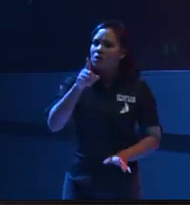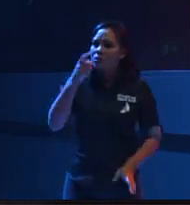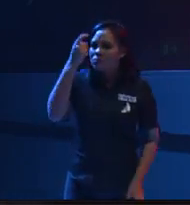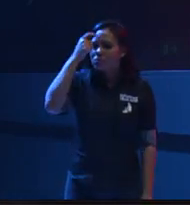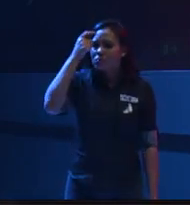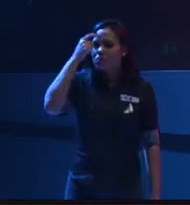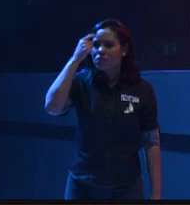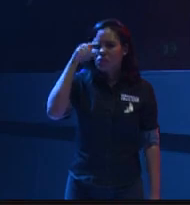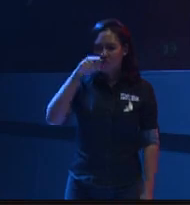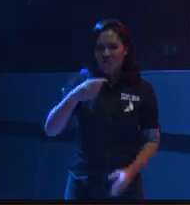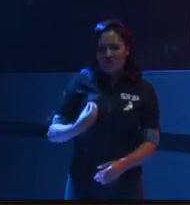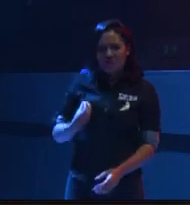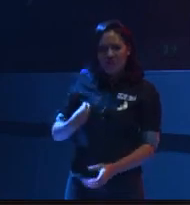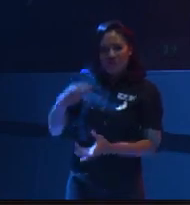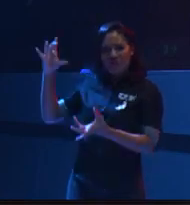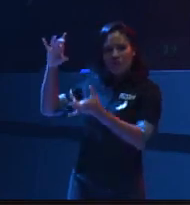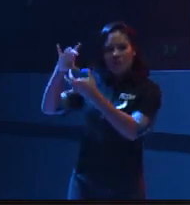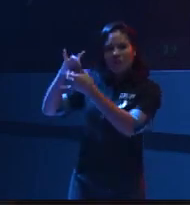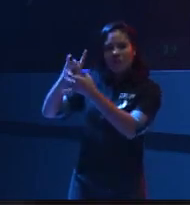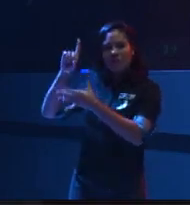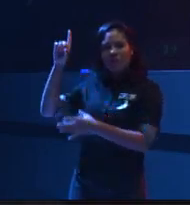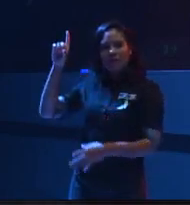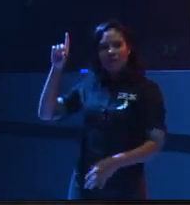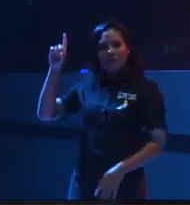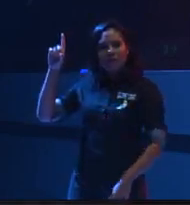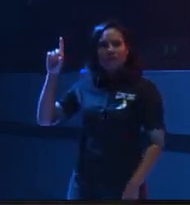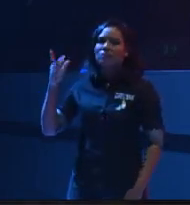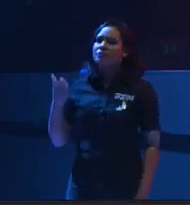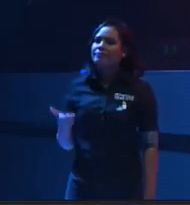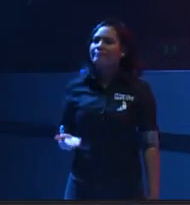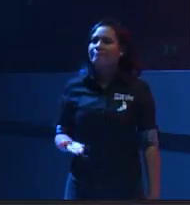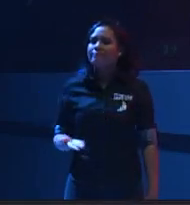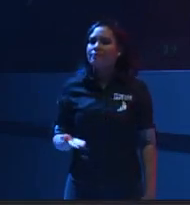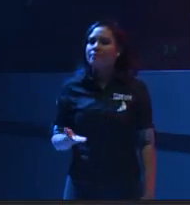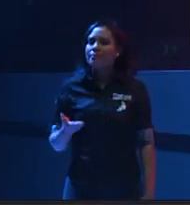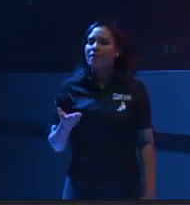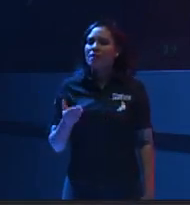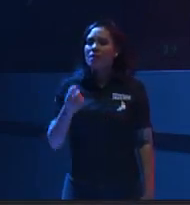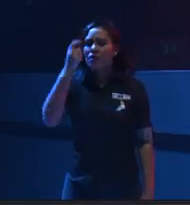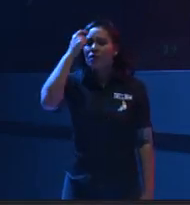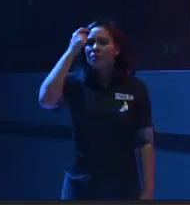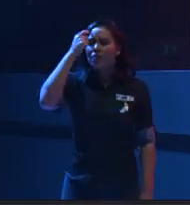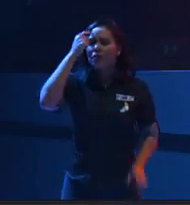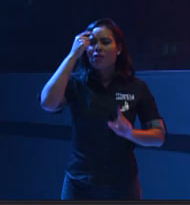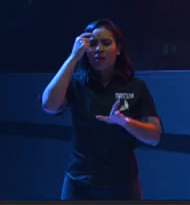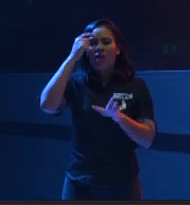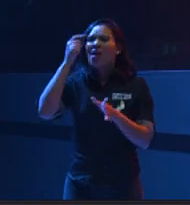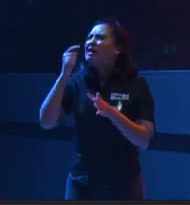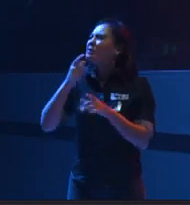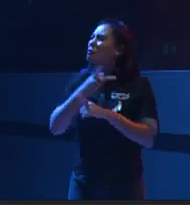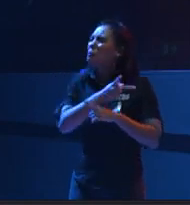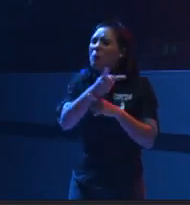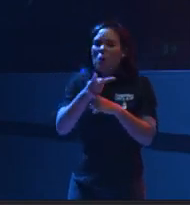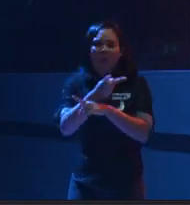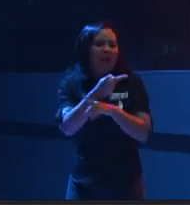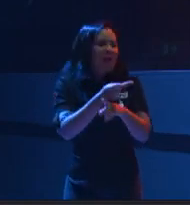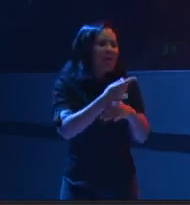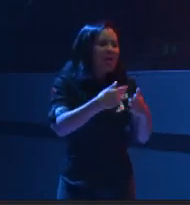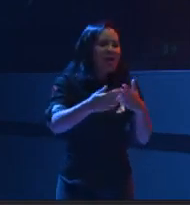Deus será que você tem encontrado em Deus esta resposta